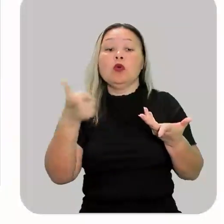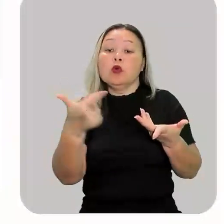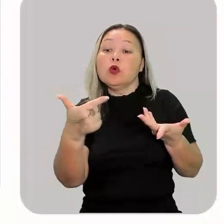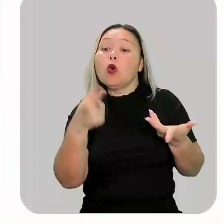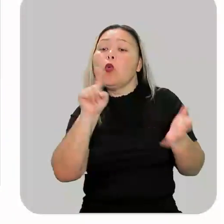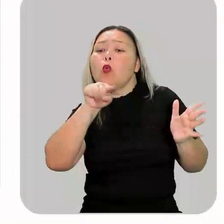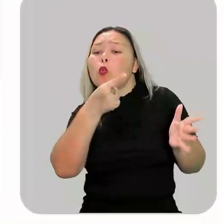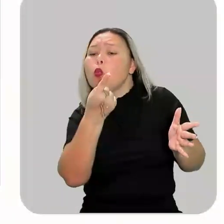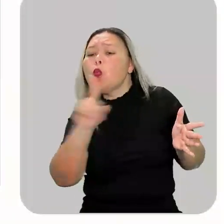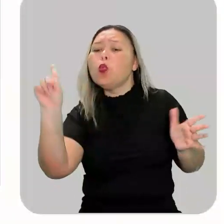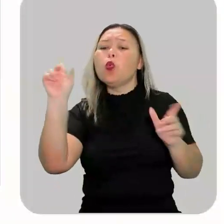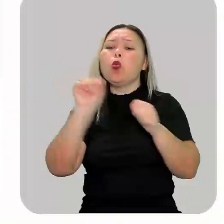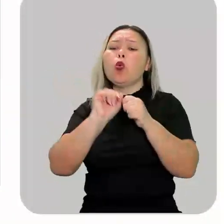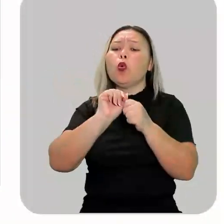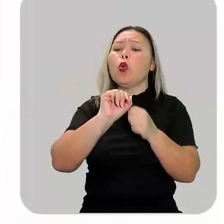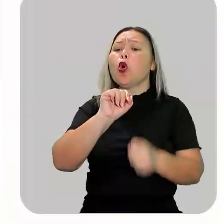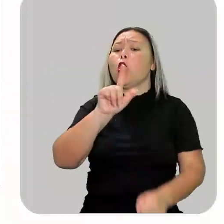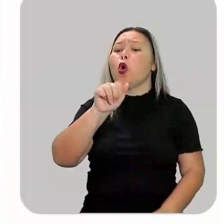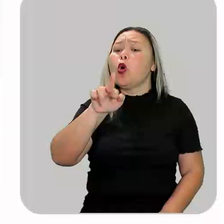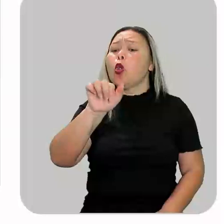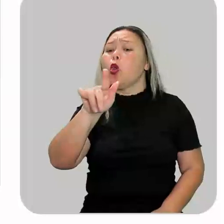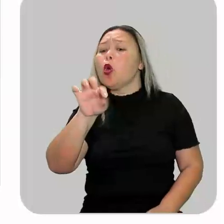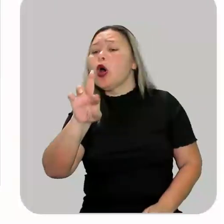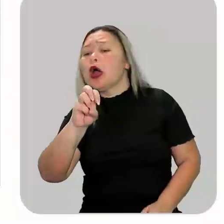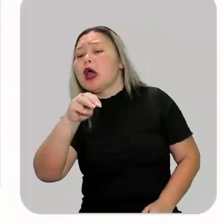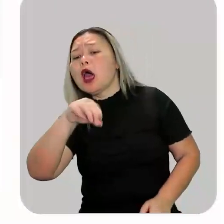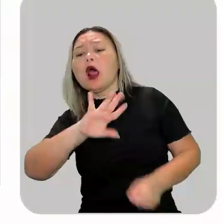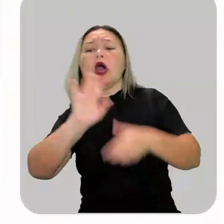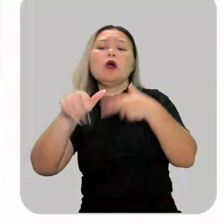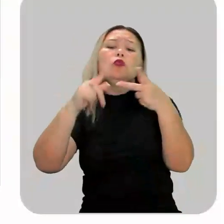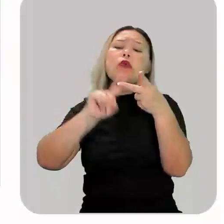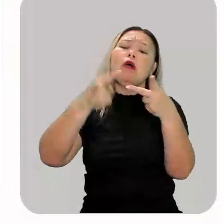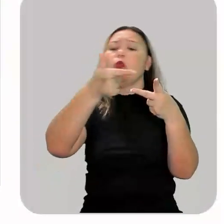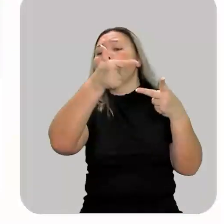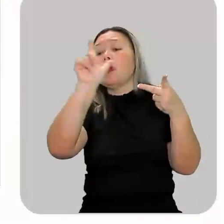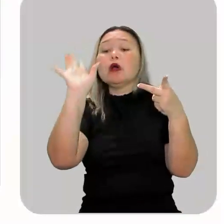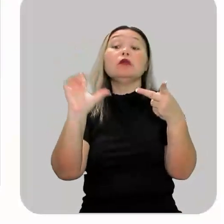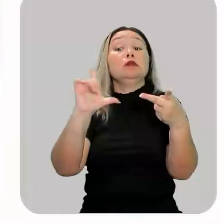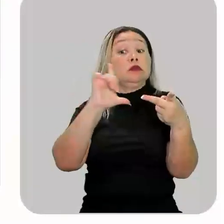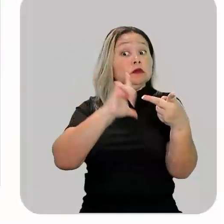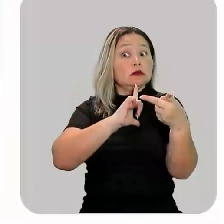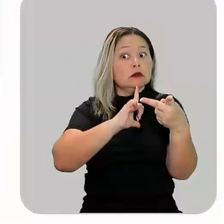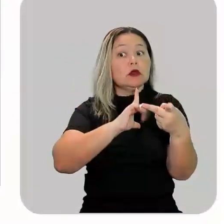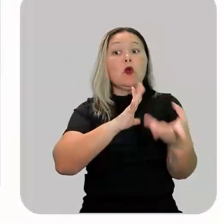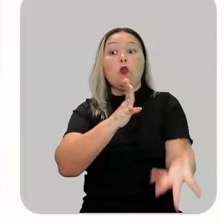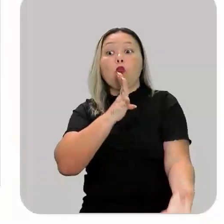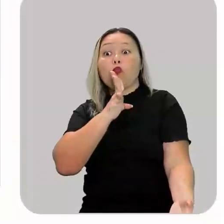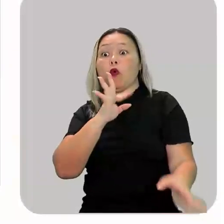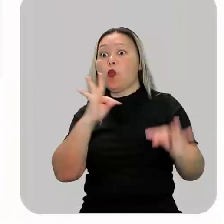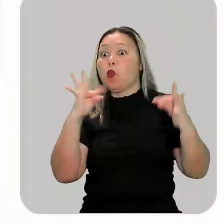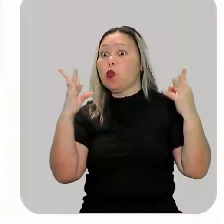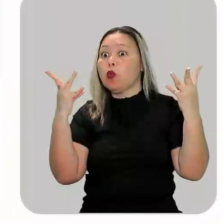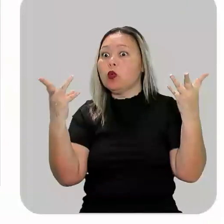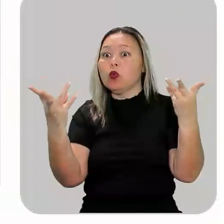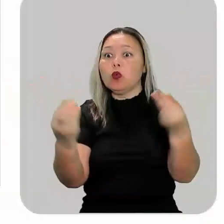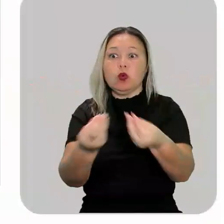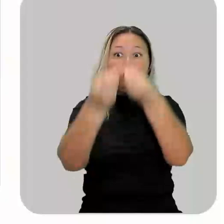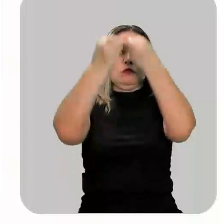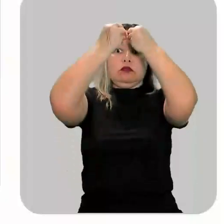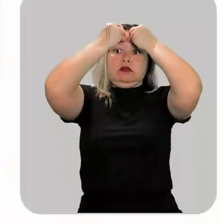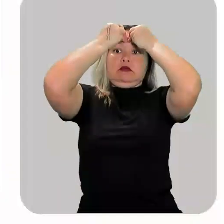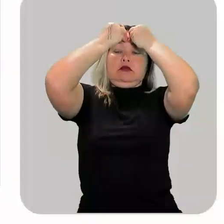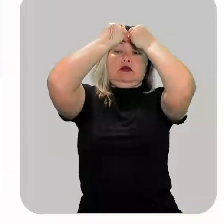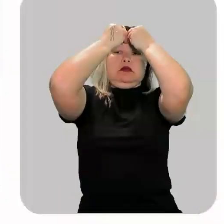cai uma de logaritmo, só cai uma de não sei o quê. Tem que conhecer todas, tem que estar atento